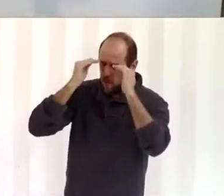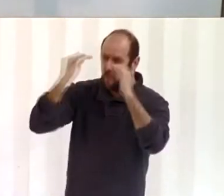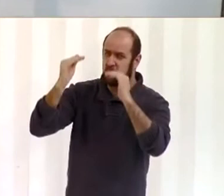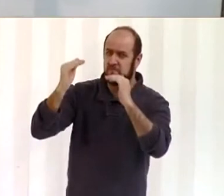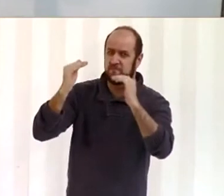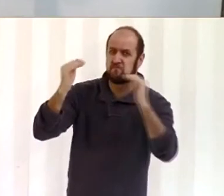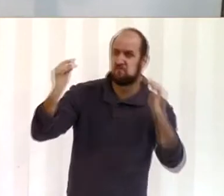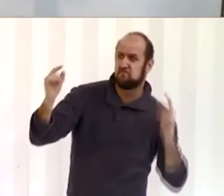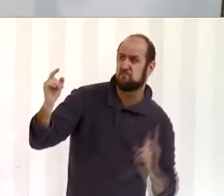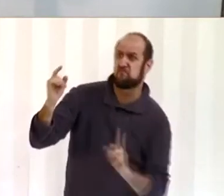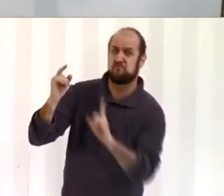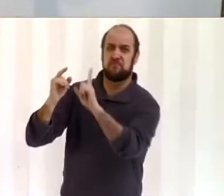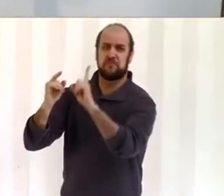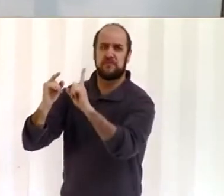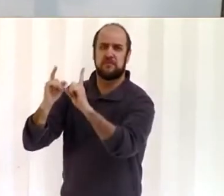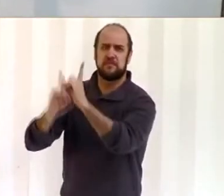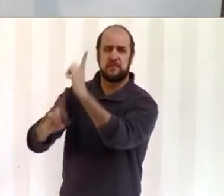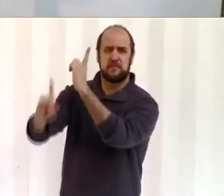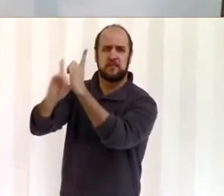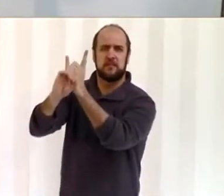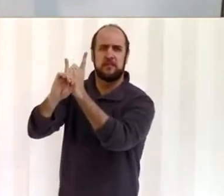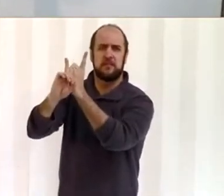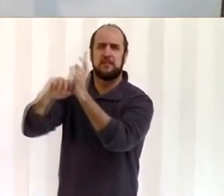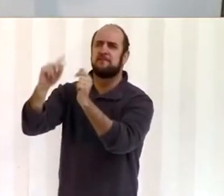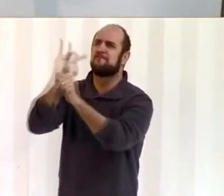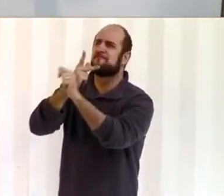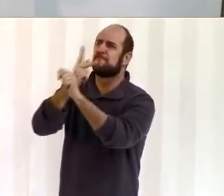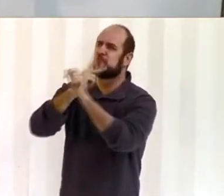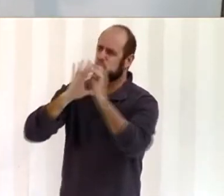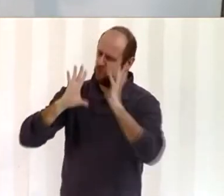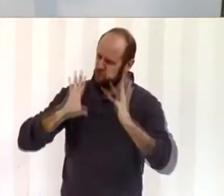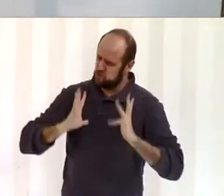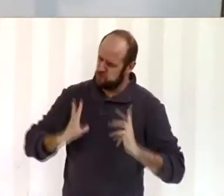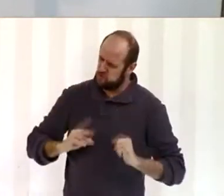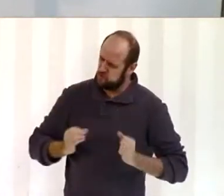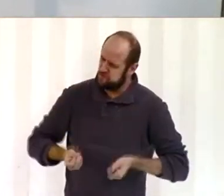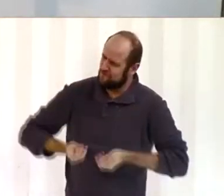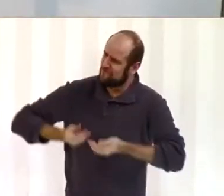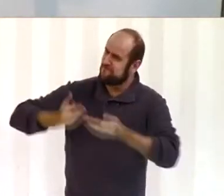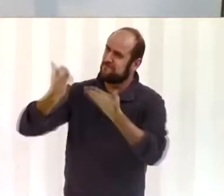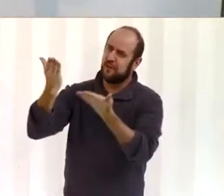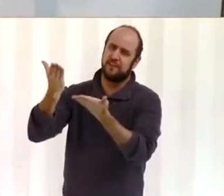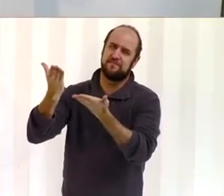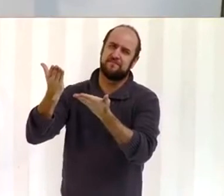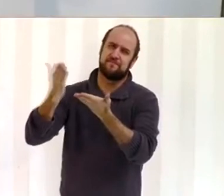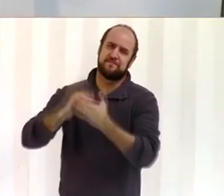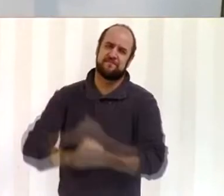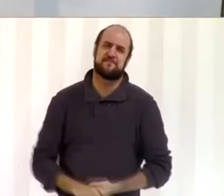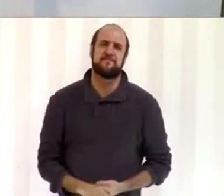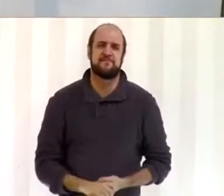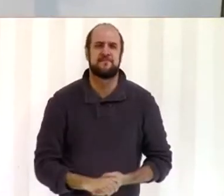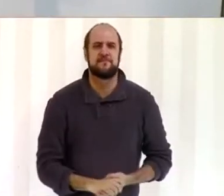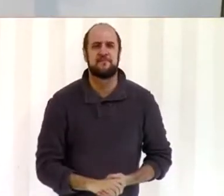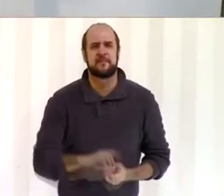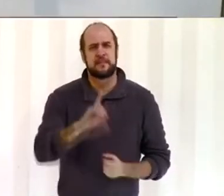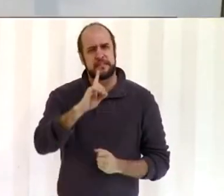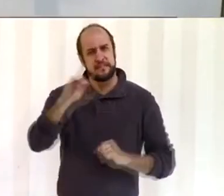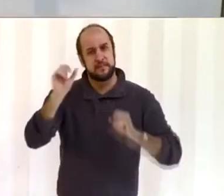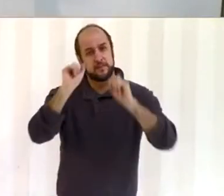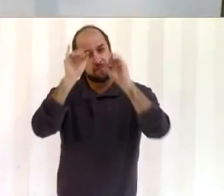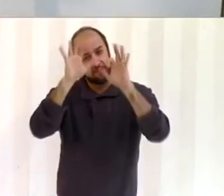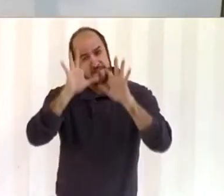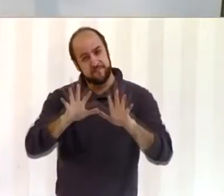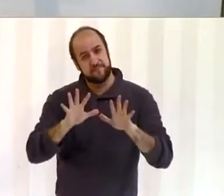Ele, se você pedir, portanto, ajuda para Ele. Que Deus assim abençoe,